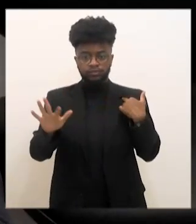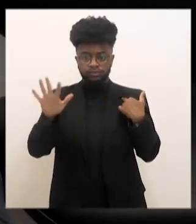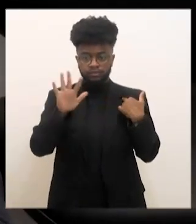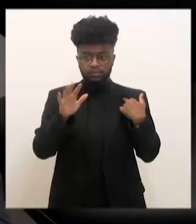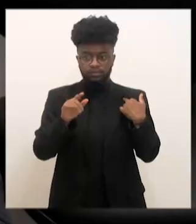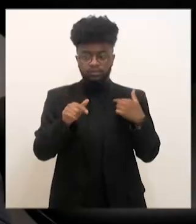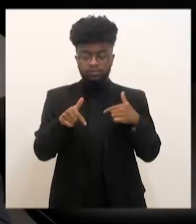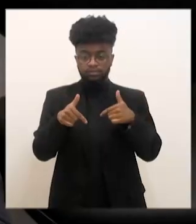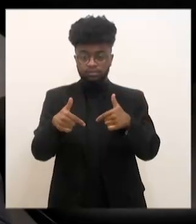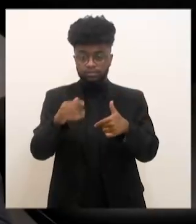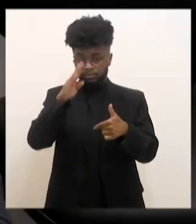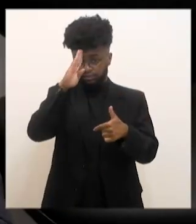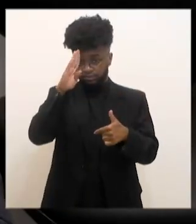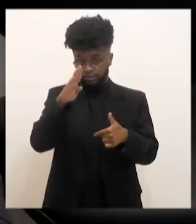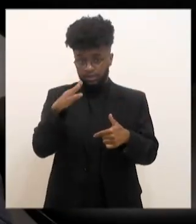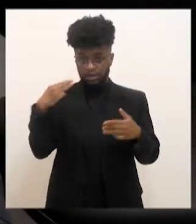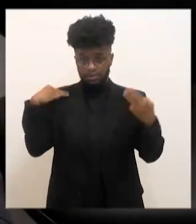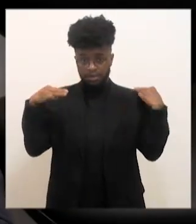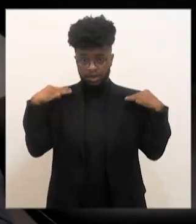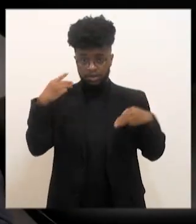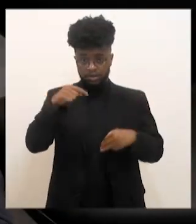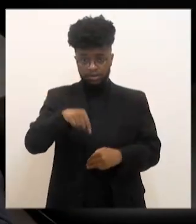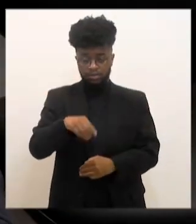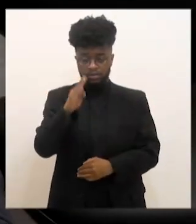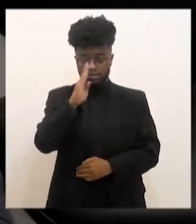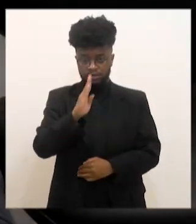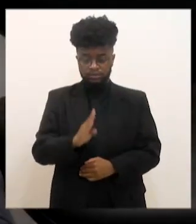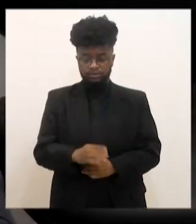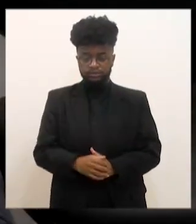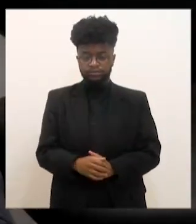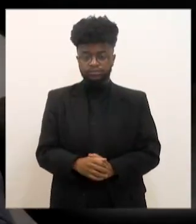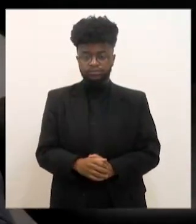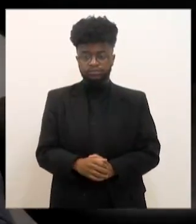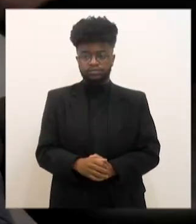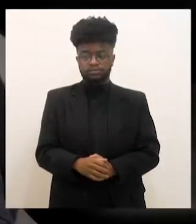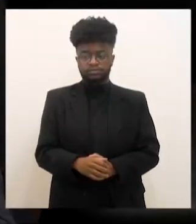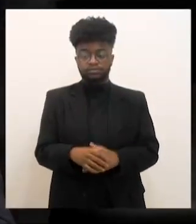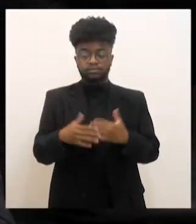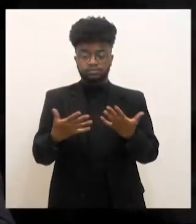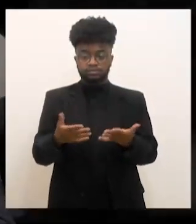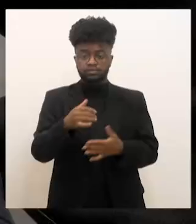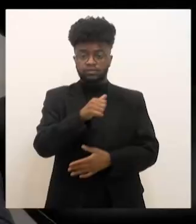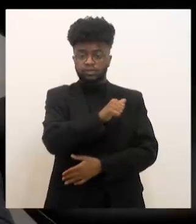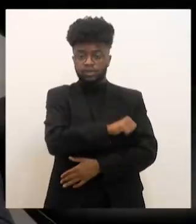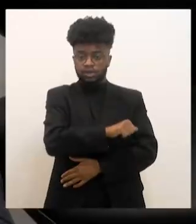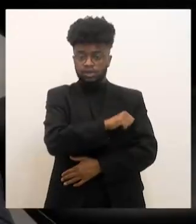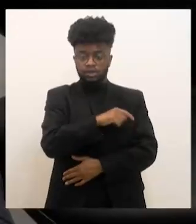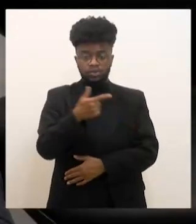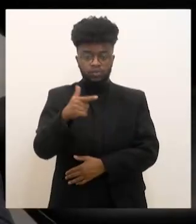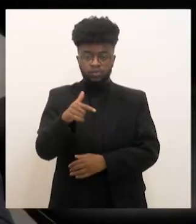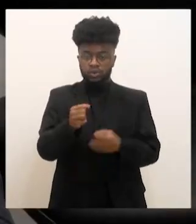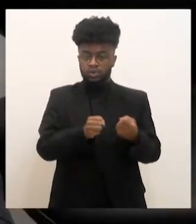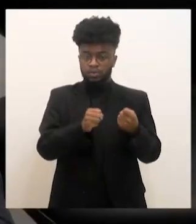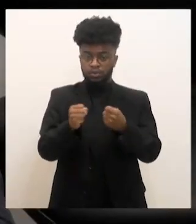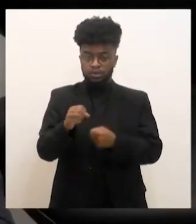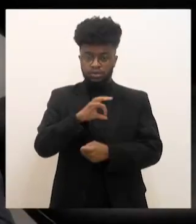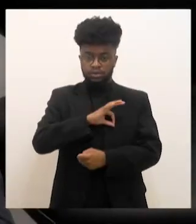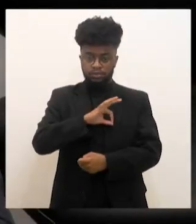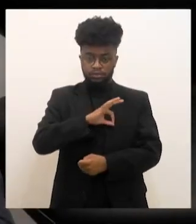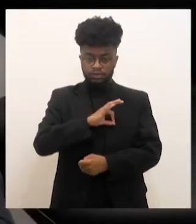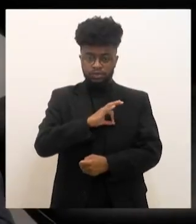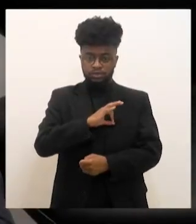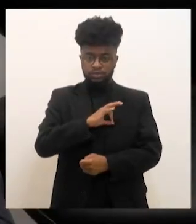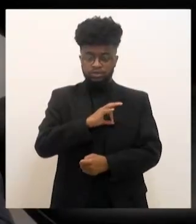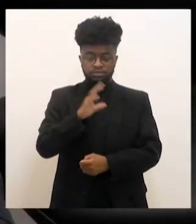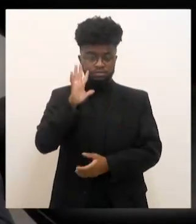exercidas primordialmente pela Marinha do Brasil. Desse modo, o Rio de Janeiro não detém poder de polícia sobre